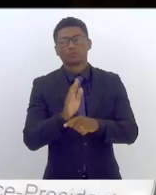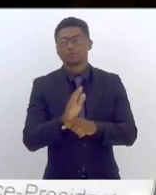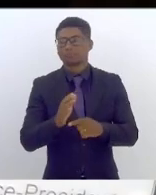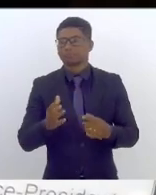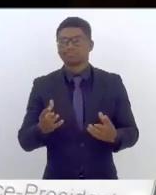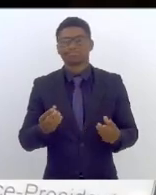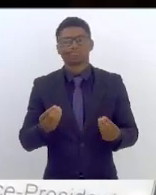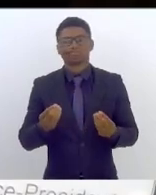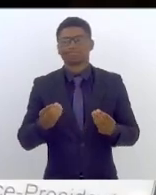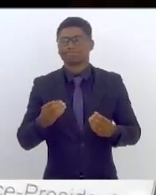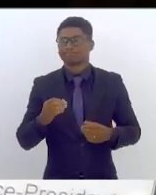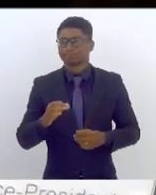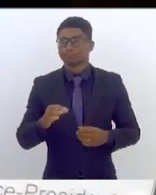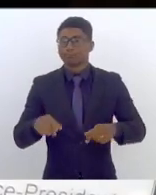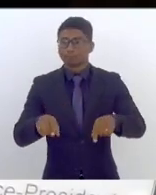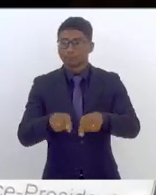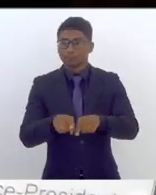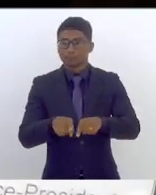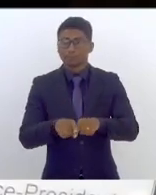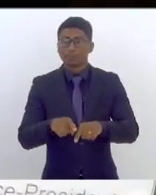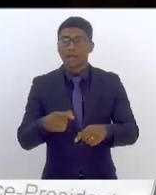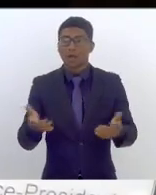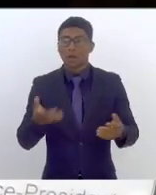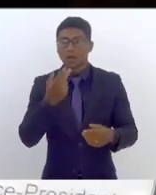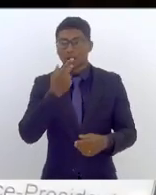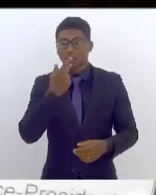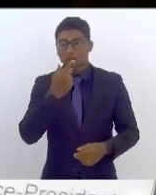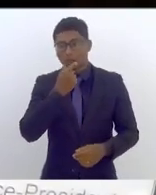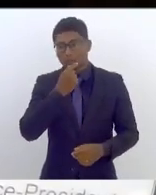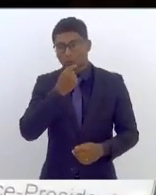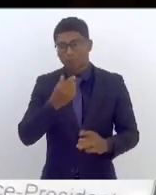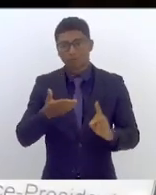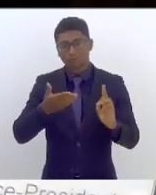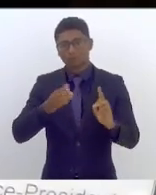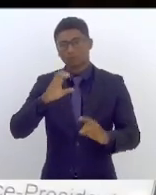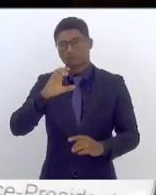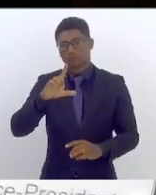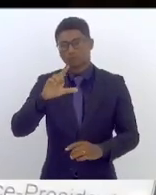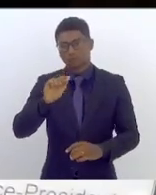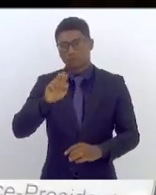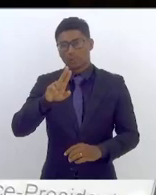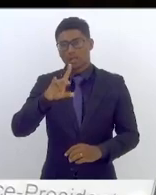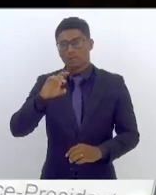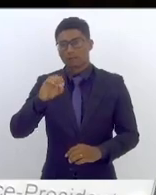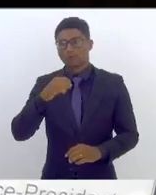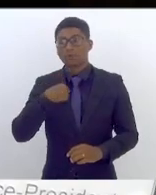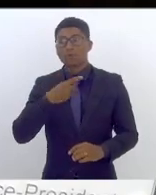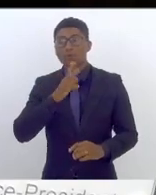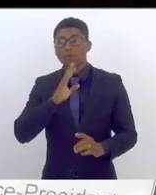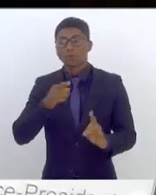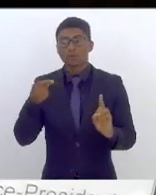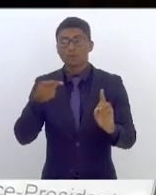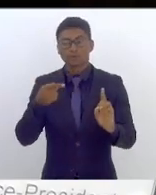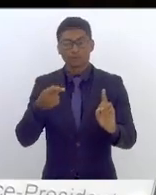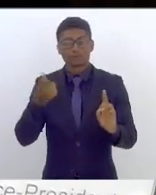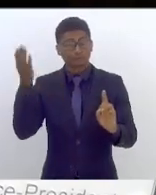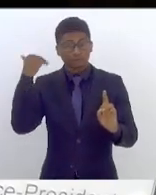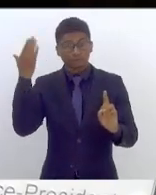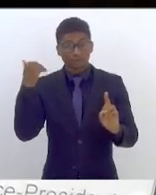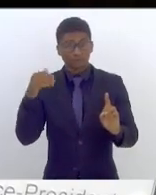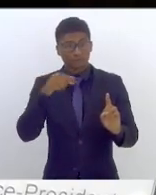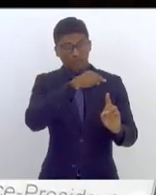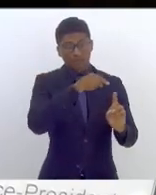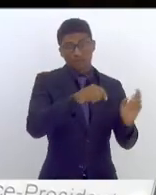eu vou falar mesmo é do Claudio Henrique porque eu conheci o Claudio Henrique quando ele entrou no ministério público